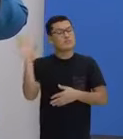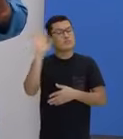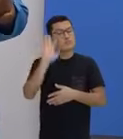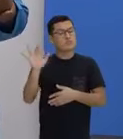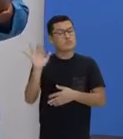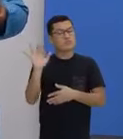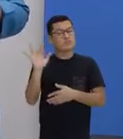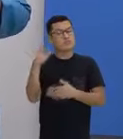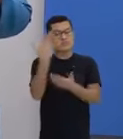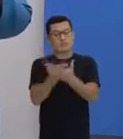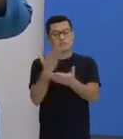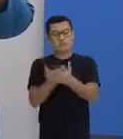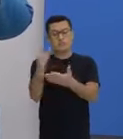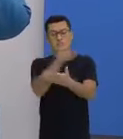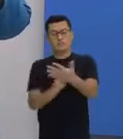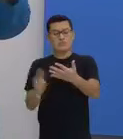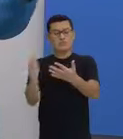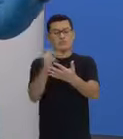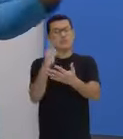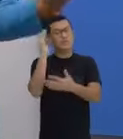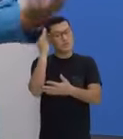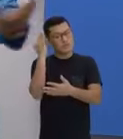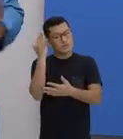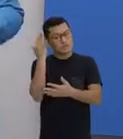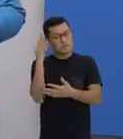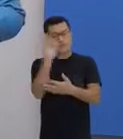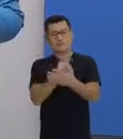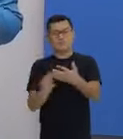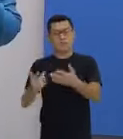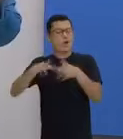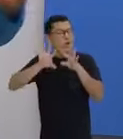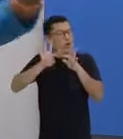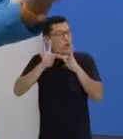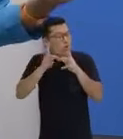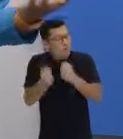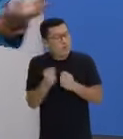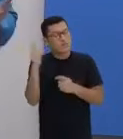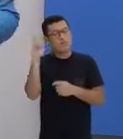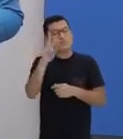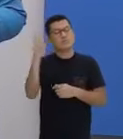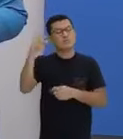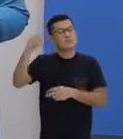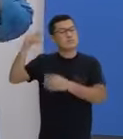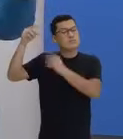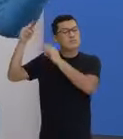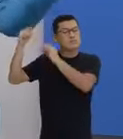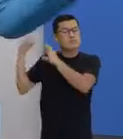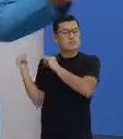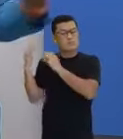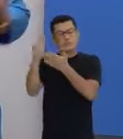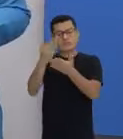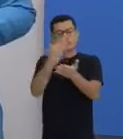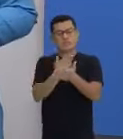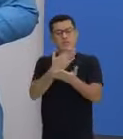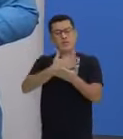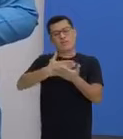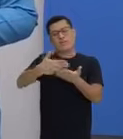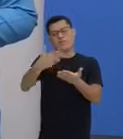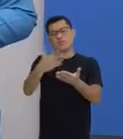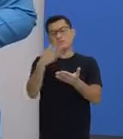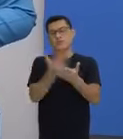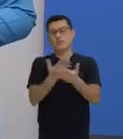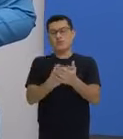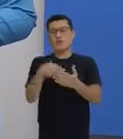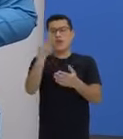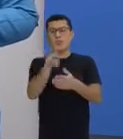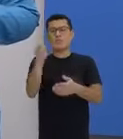ensino de artes e para entender a arte como um todo né você já relembrou lá no chega aula na hora que se passou o